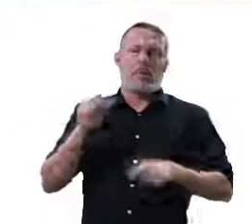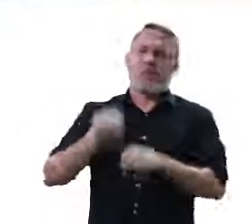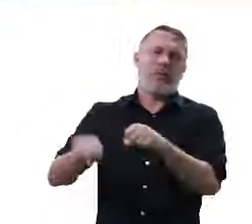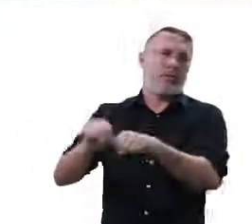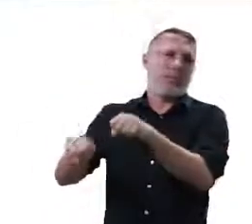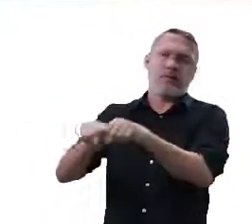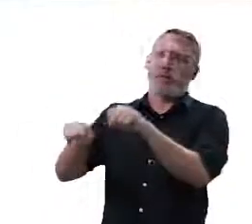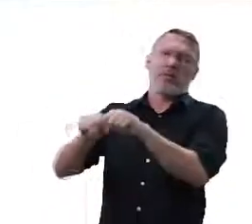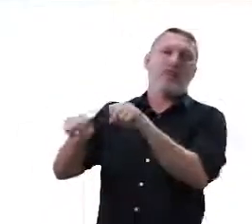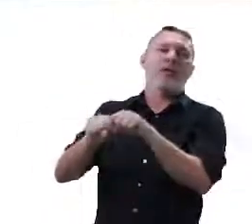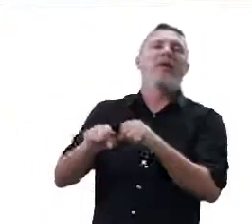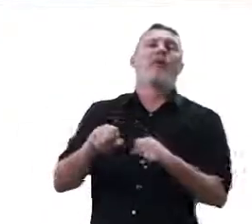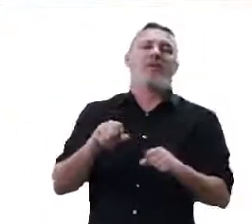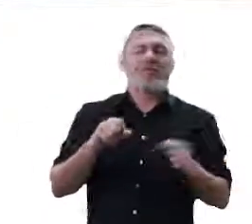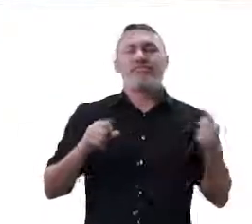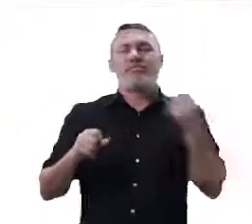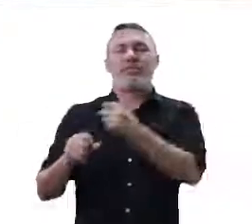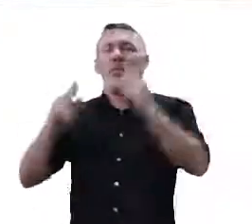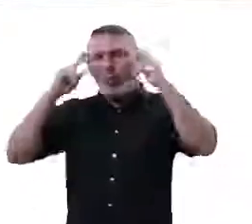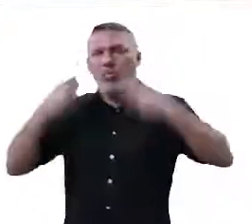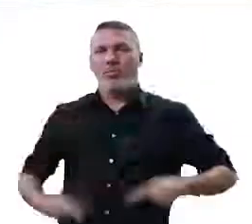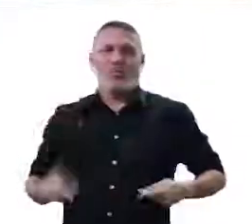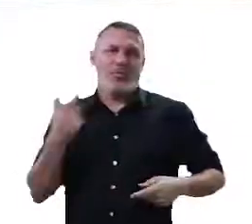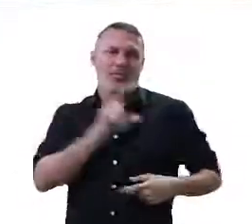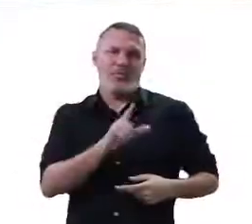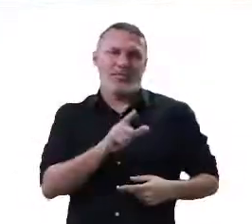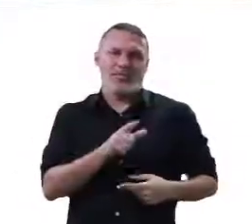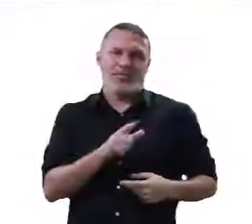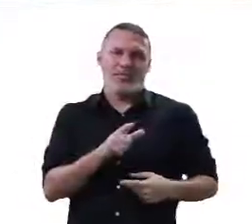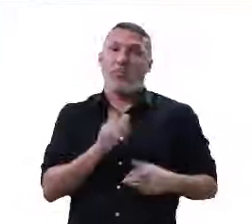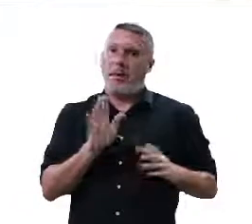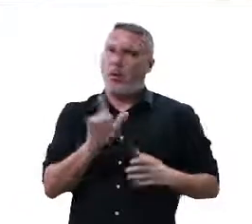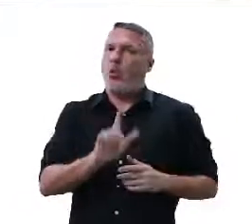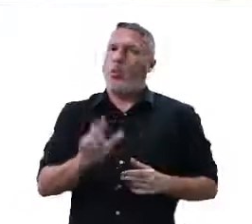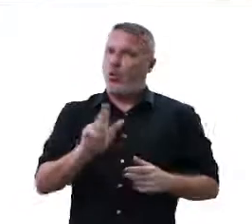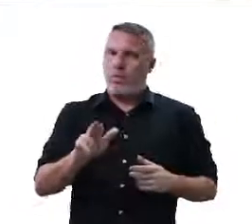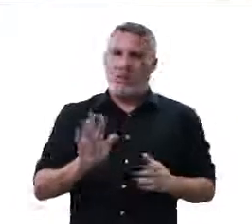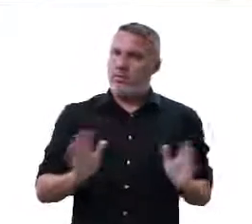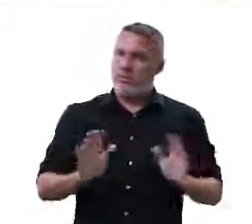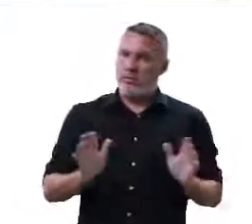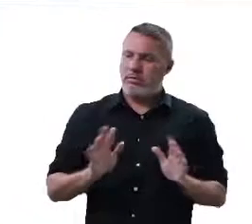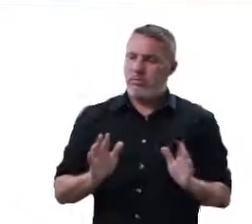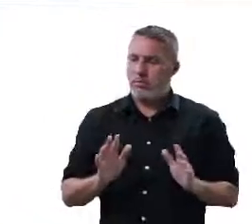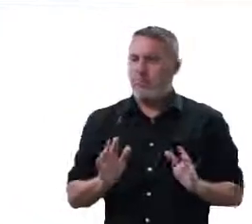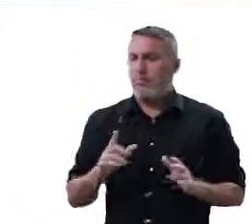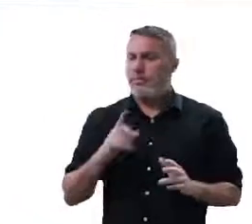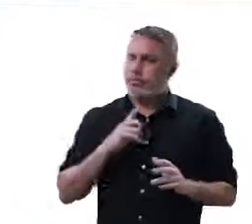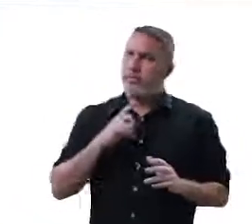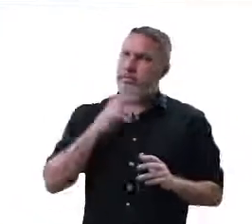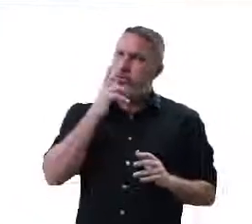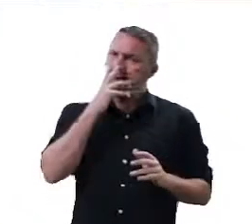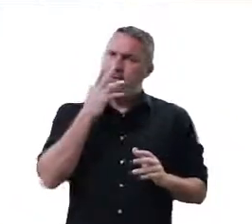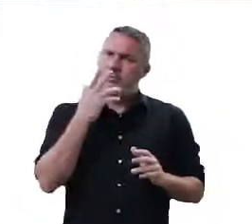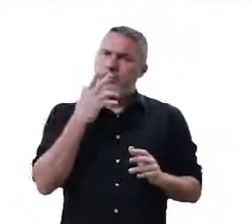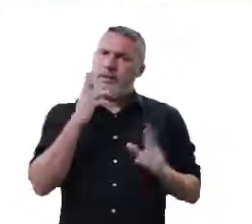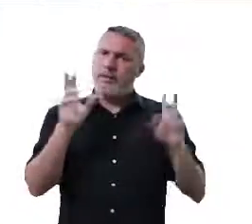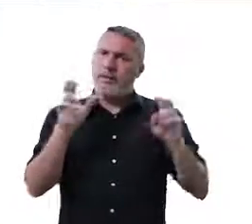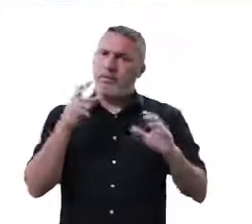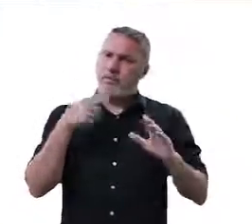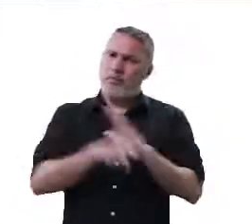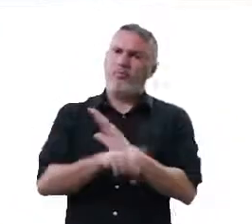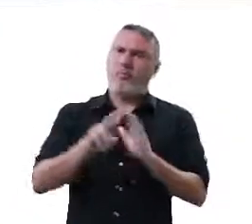vamos destruir as máquinas e teremos nossos empregos de volta. Né? Lógico que não é isso. Né? A questão é muito